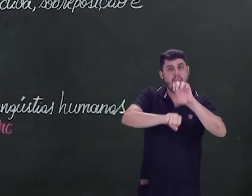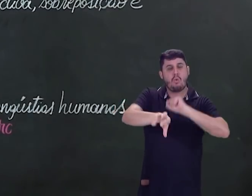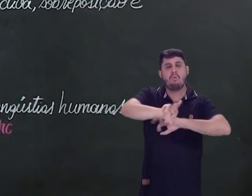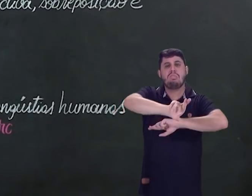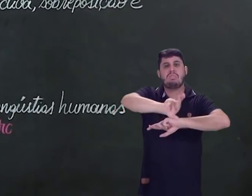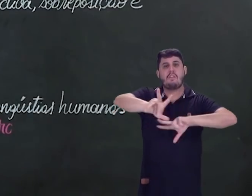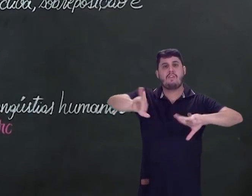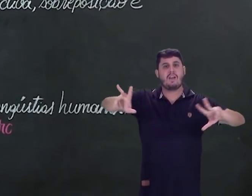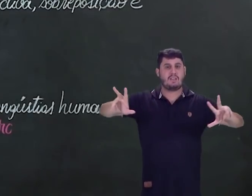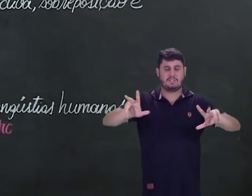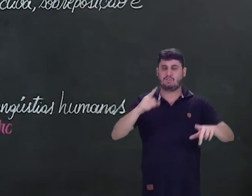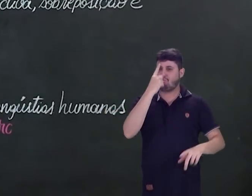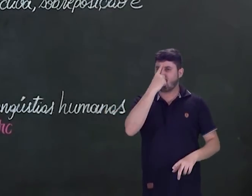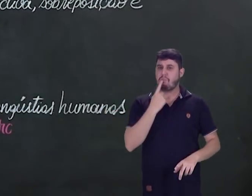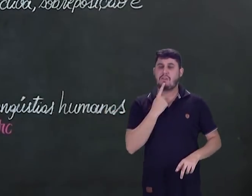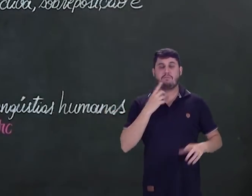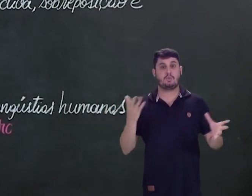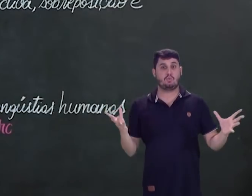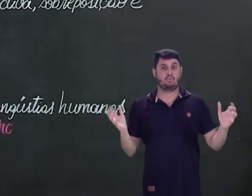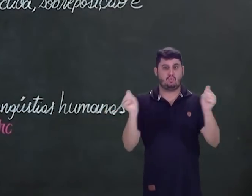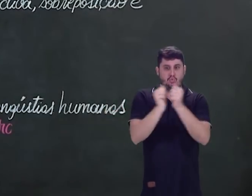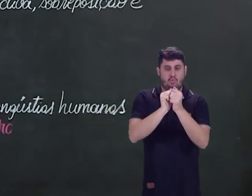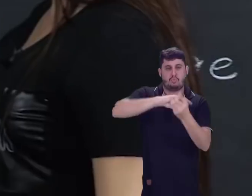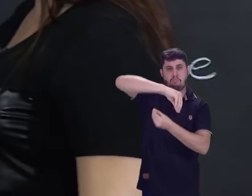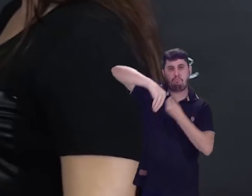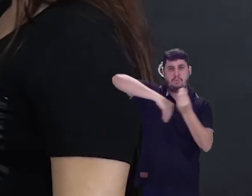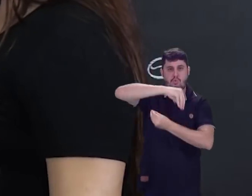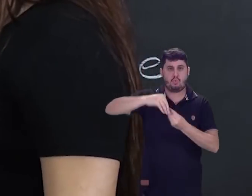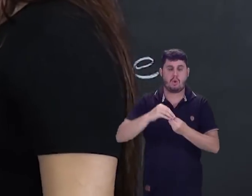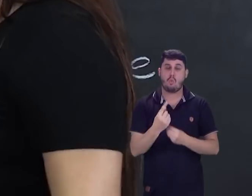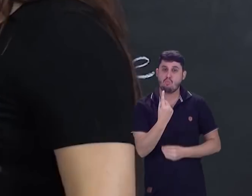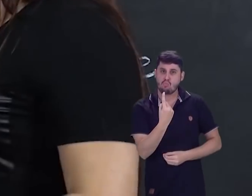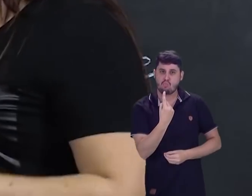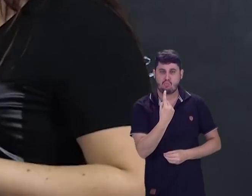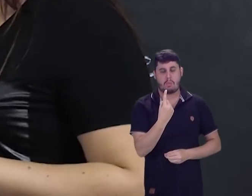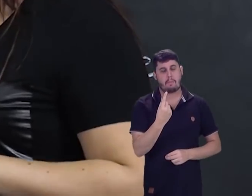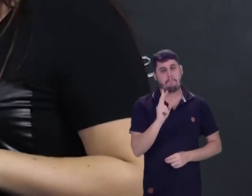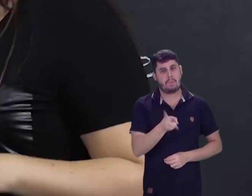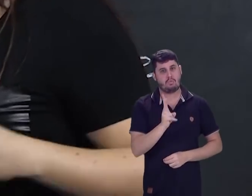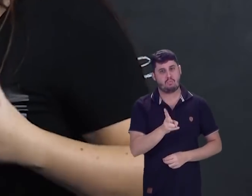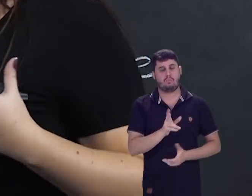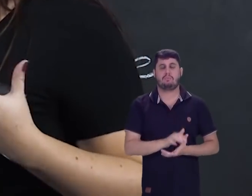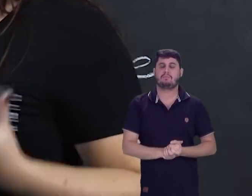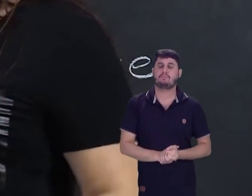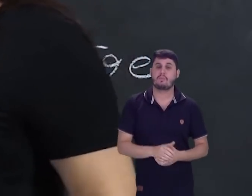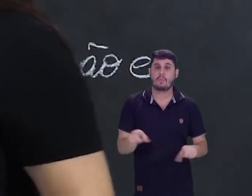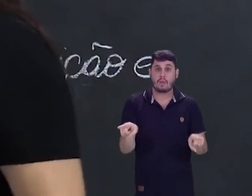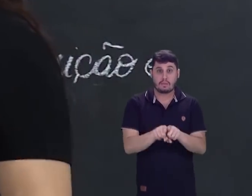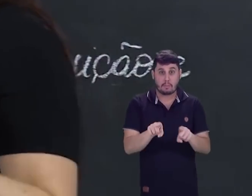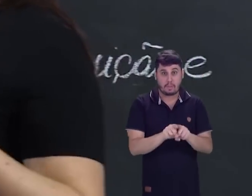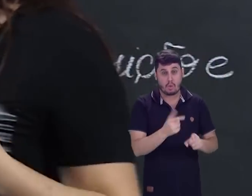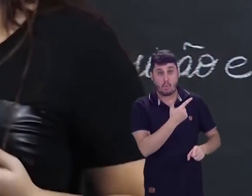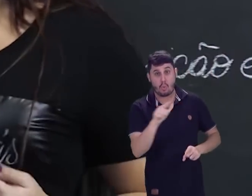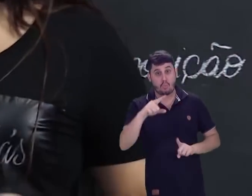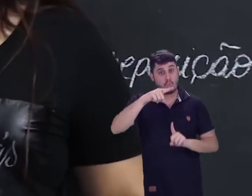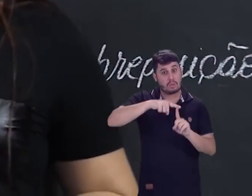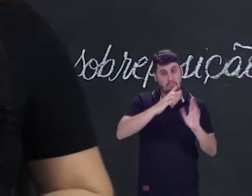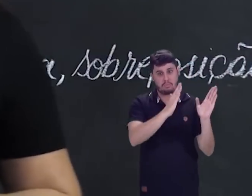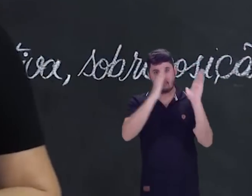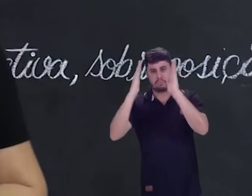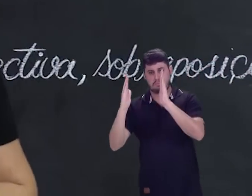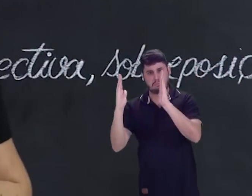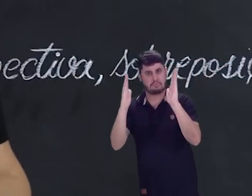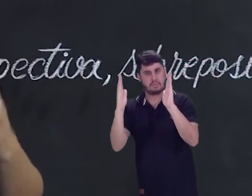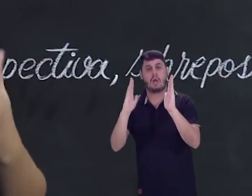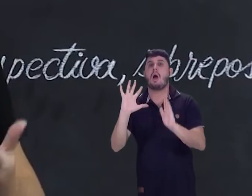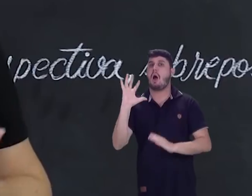juntou todas numa figura só. No expressionismo, que é um movimento muito grande, que se deu no Brasil